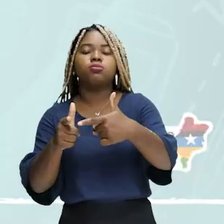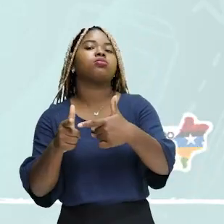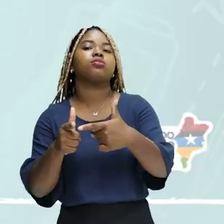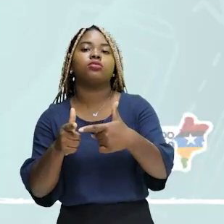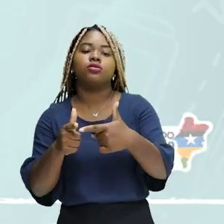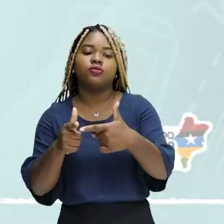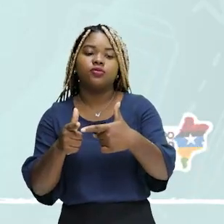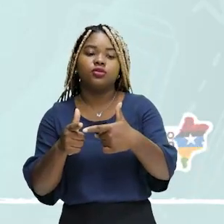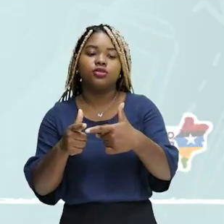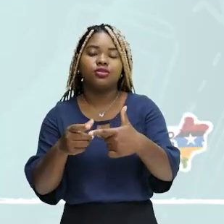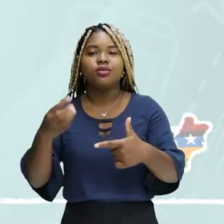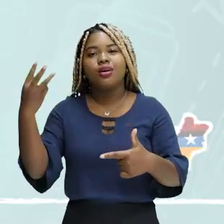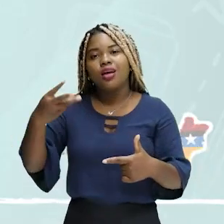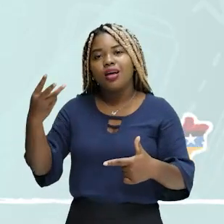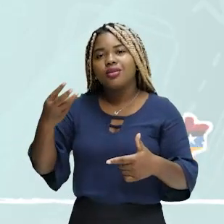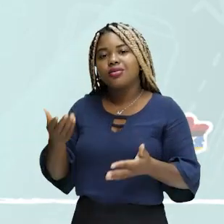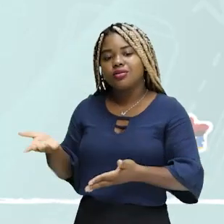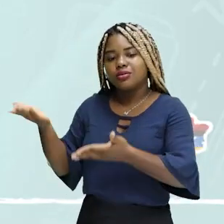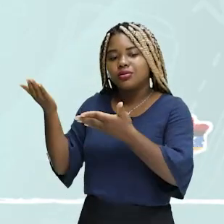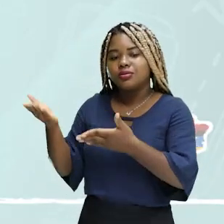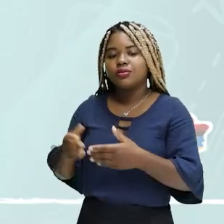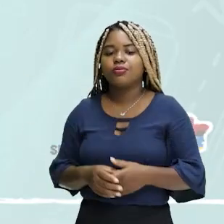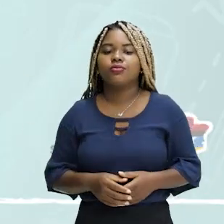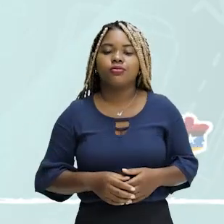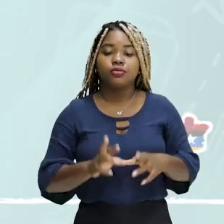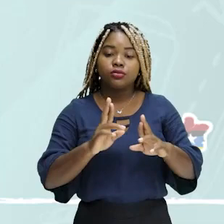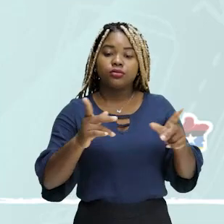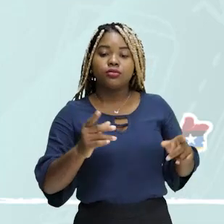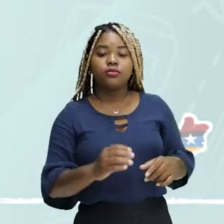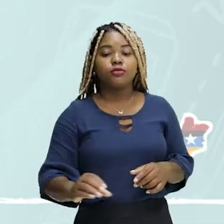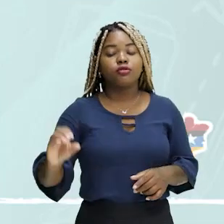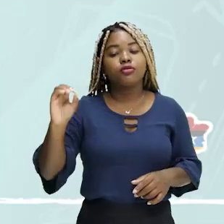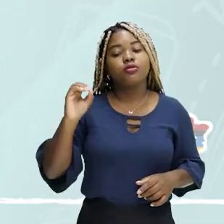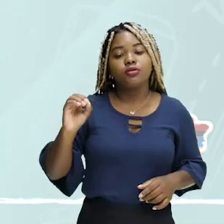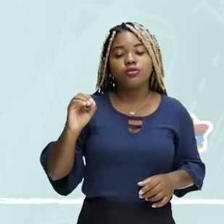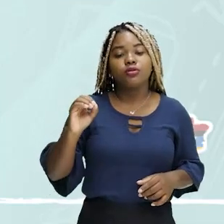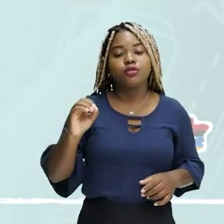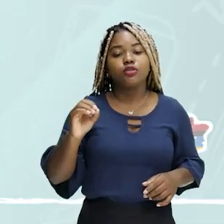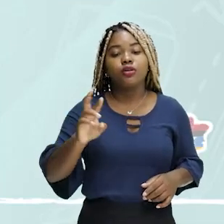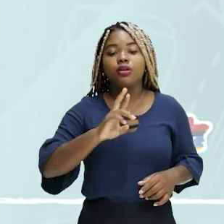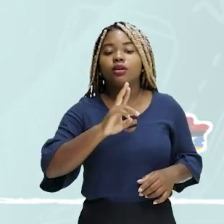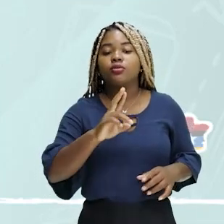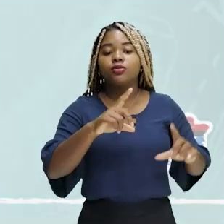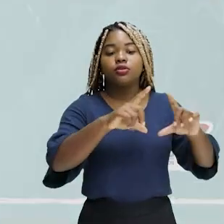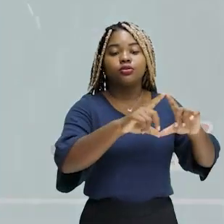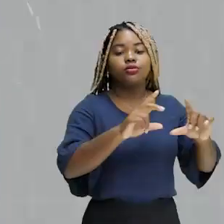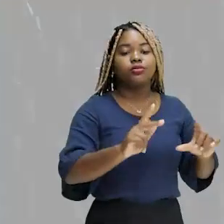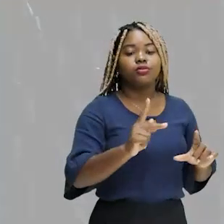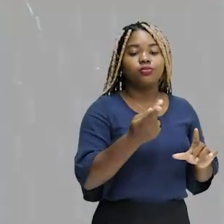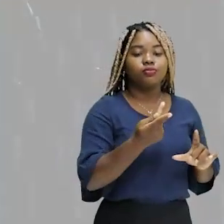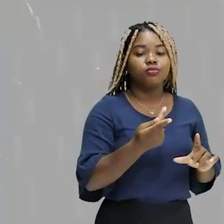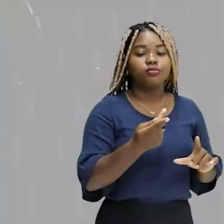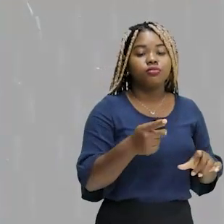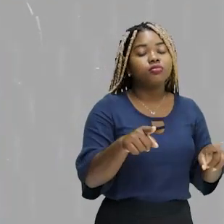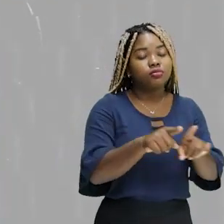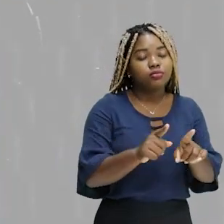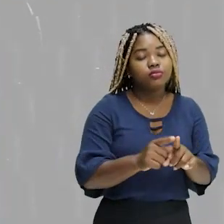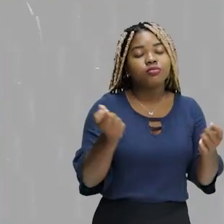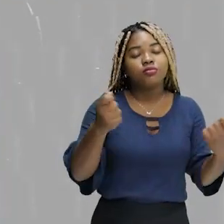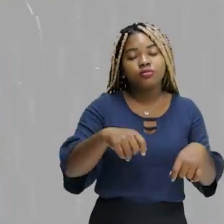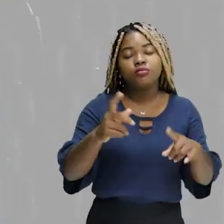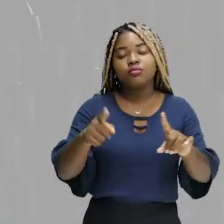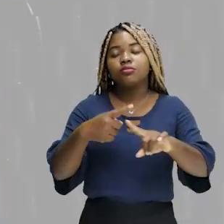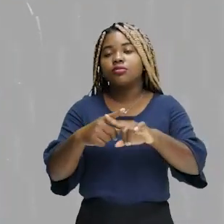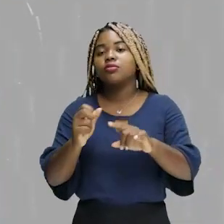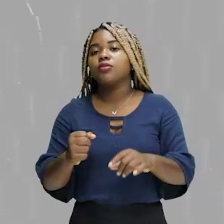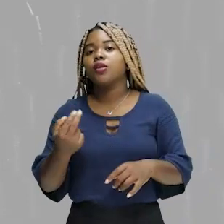um número diferente de zero, o valor do ΔH também deverá ser multiplicado ou dividido pelo mesmo valor.